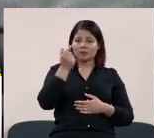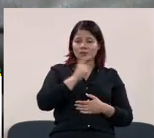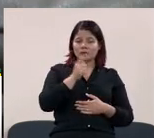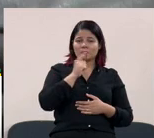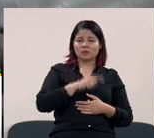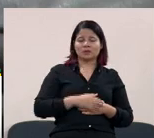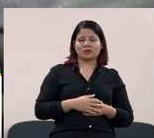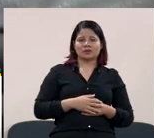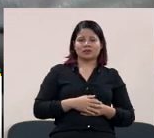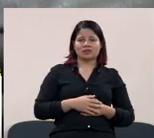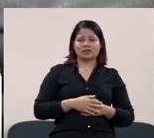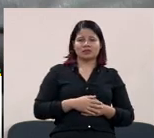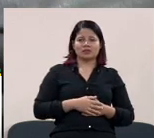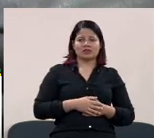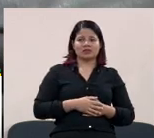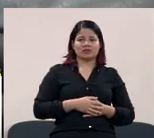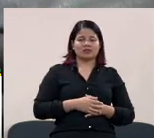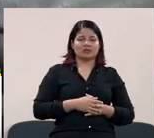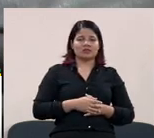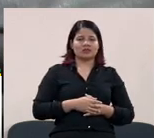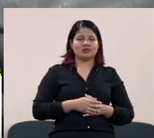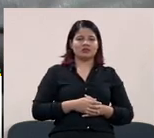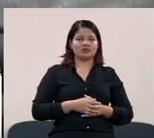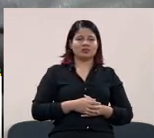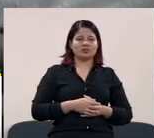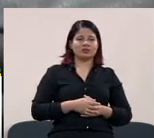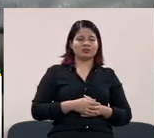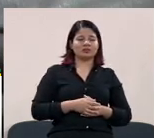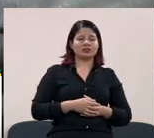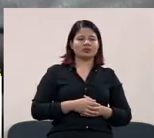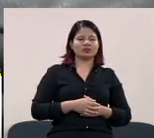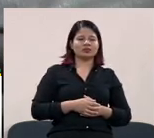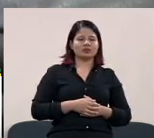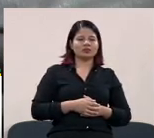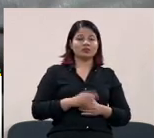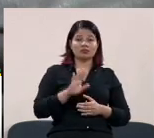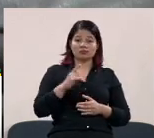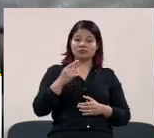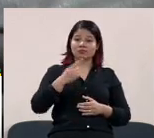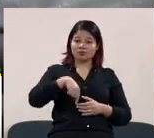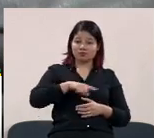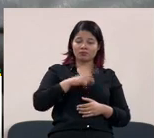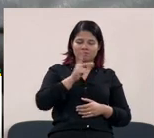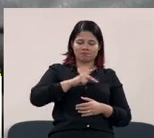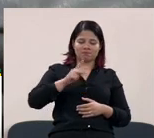Mas a nossa profissão também tem momentos positivos.